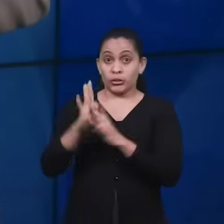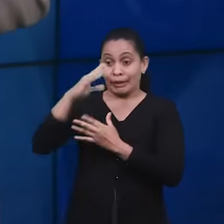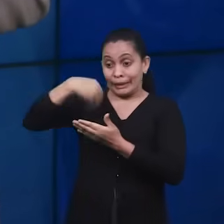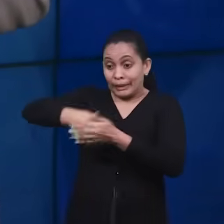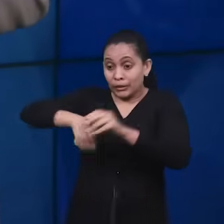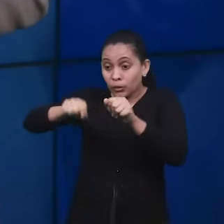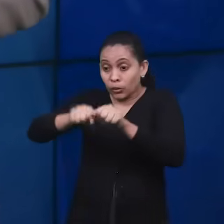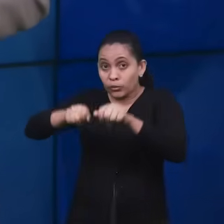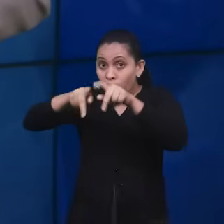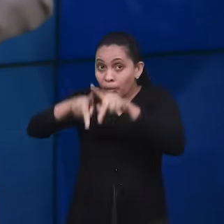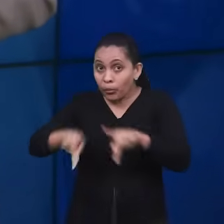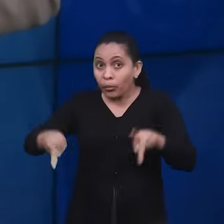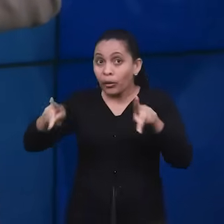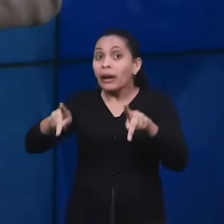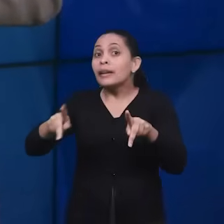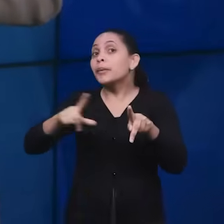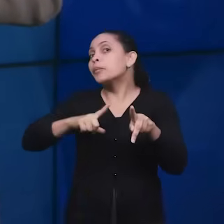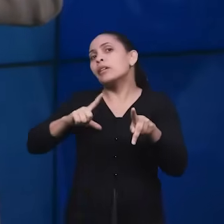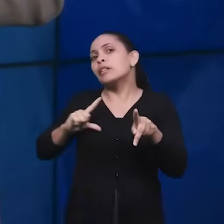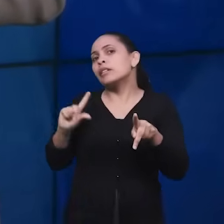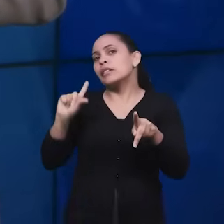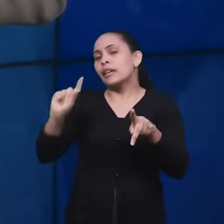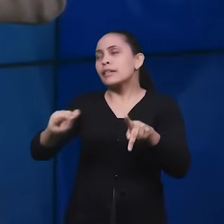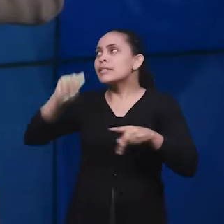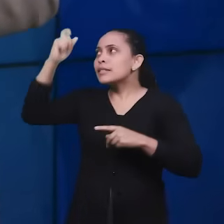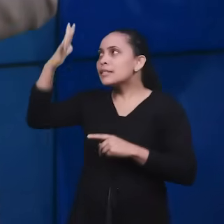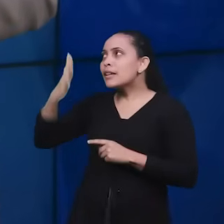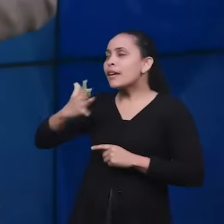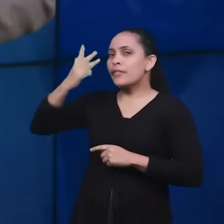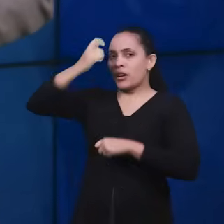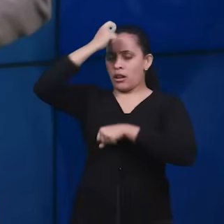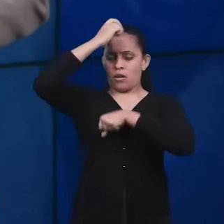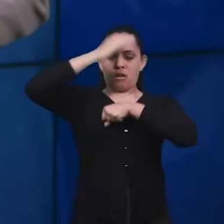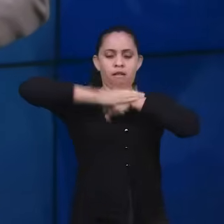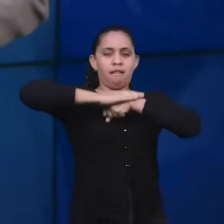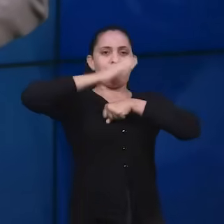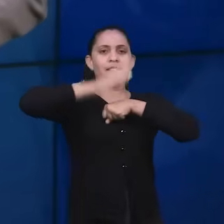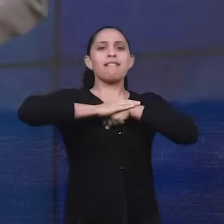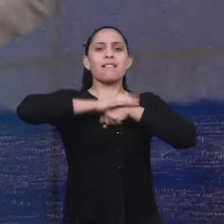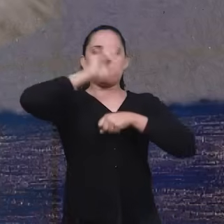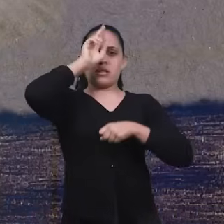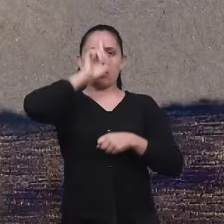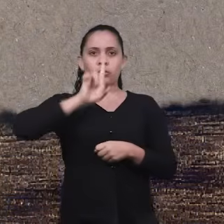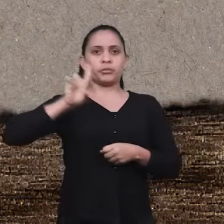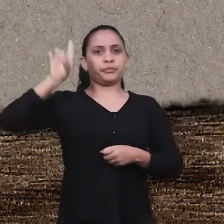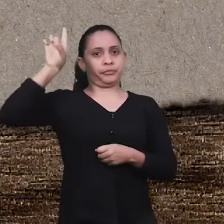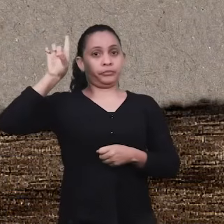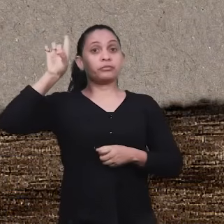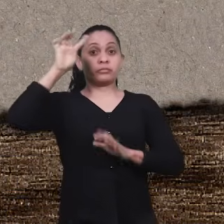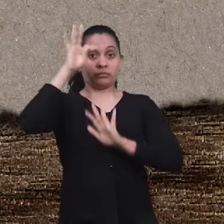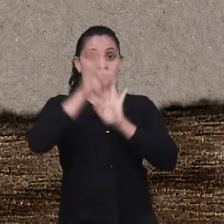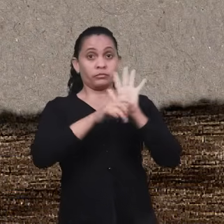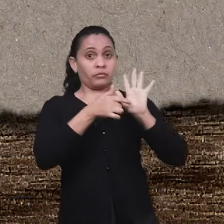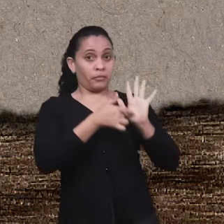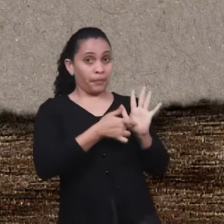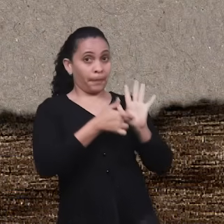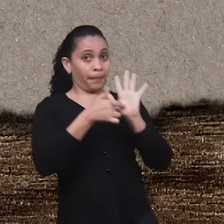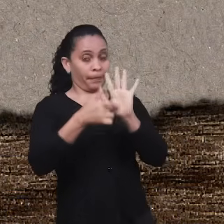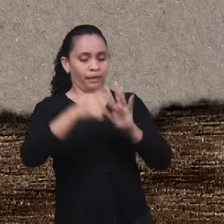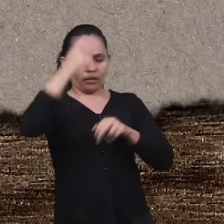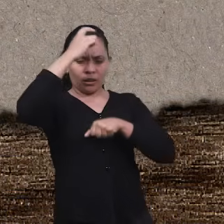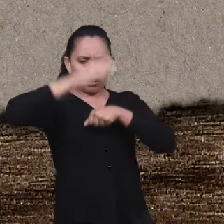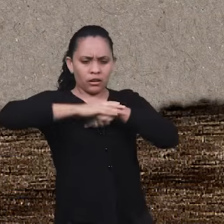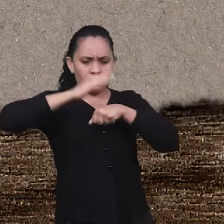Apocalipse, ele está se revelando como Eu Sou. E agora vejam, seguindo no texto, eu